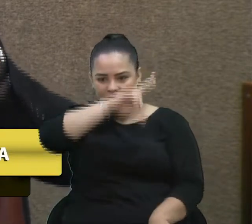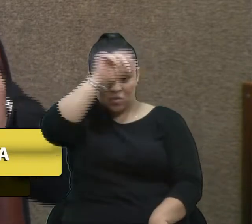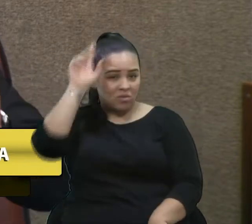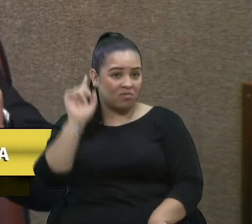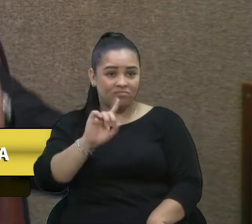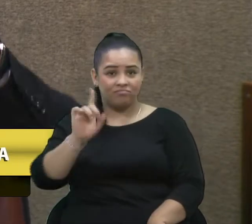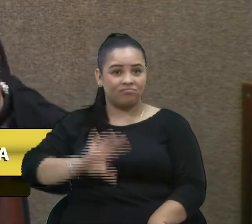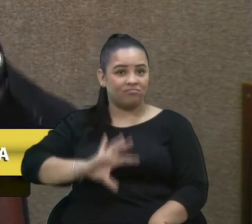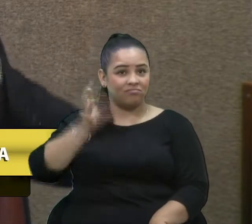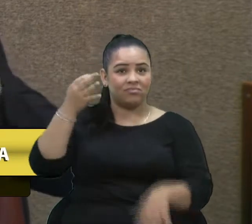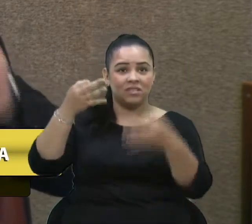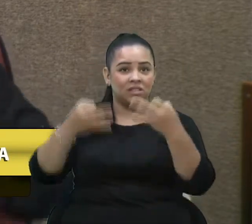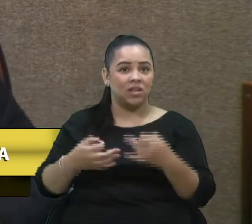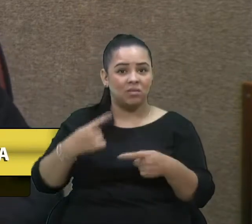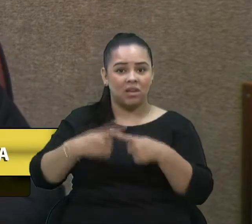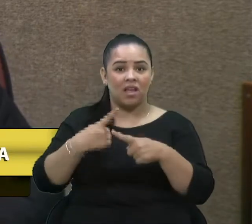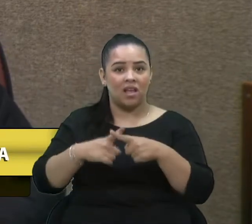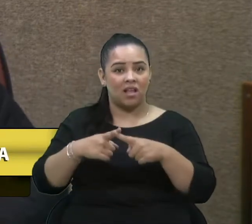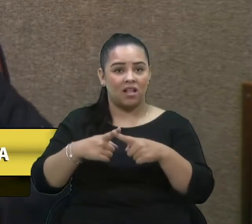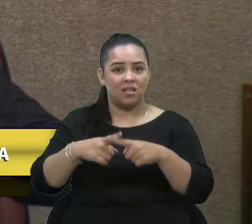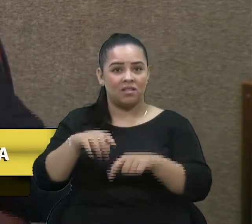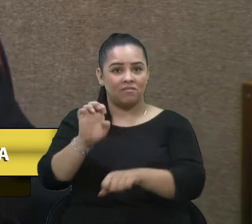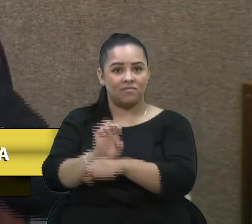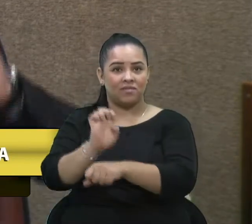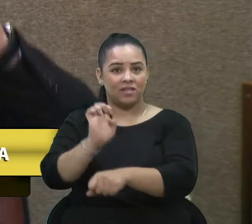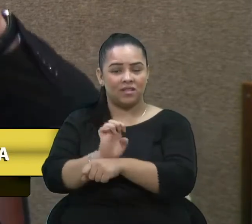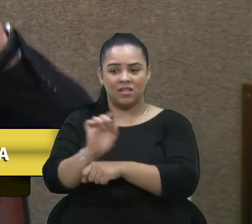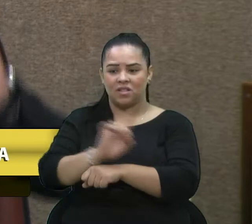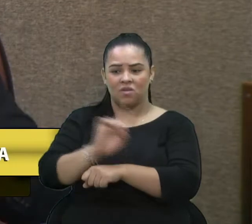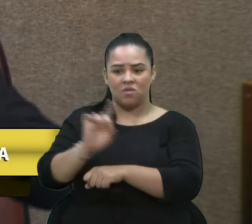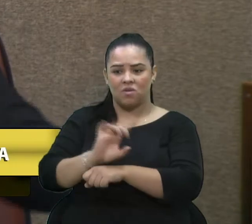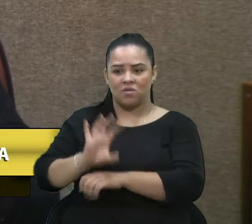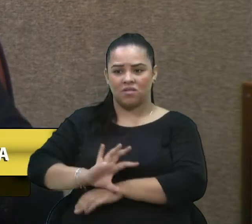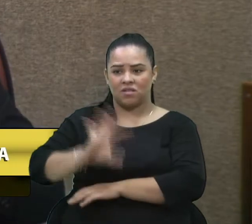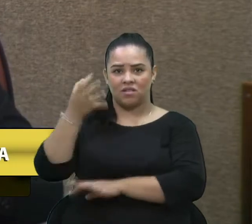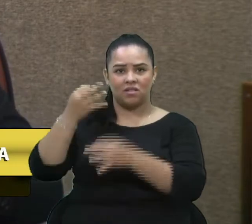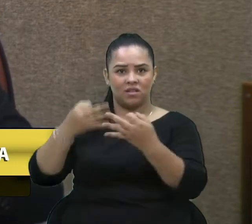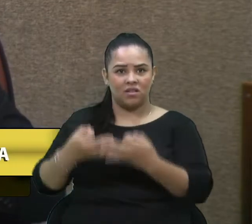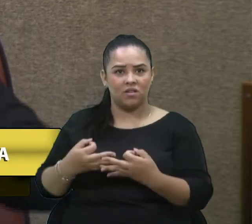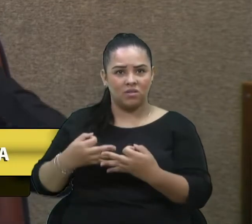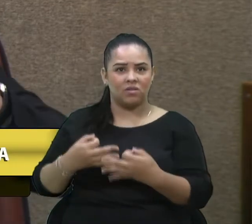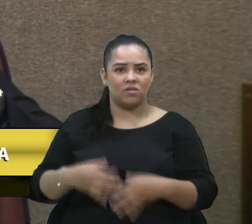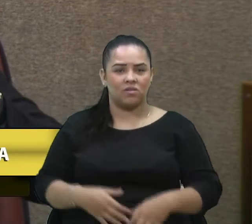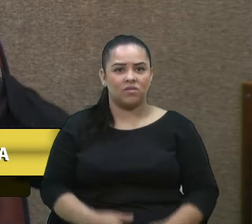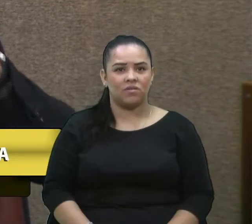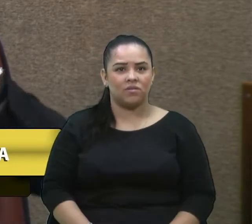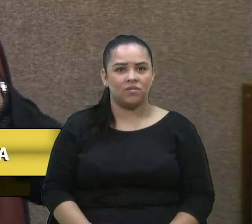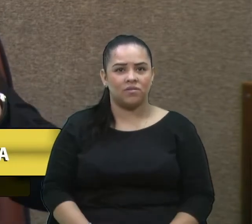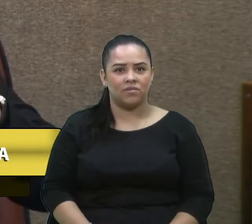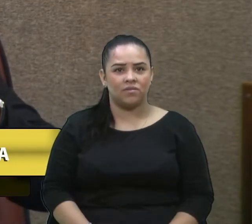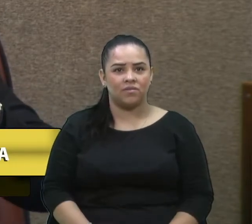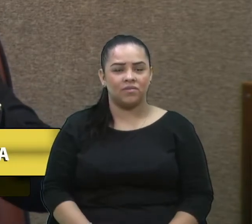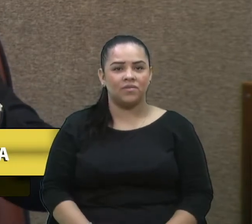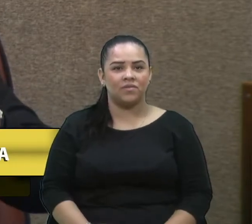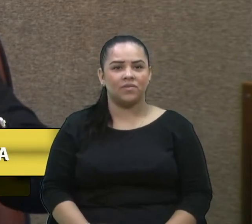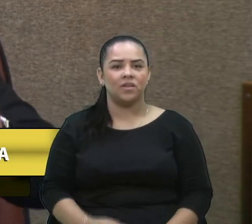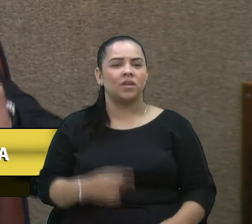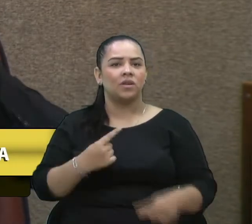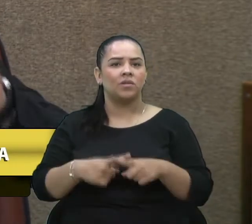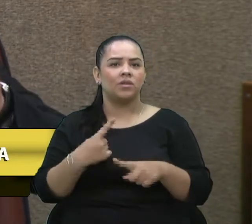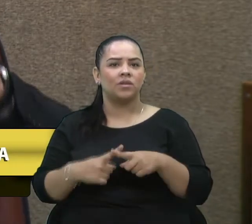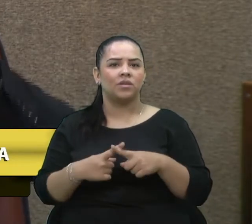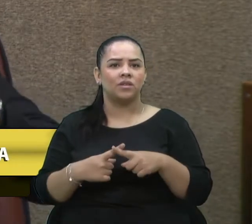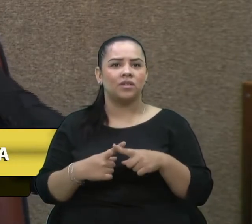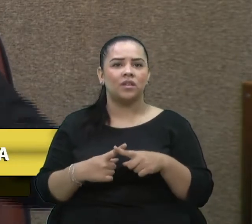empresas estatais não funcionam mais. Porque quando que um funcionário público que não são todos, graças a Deus, né?